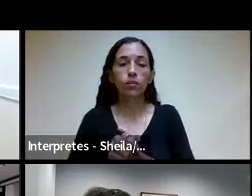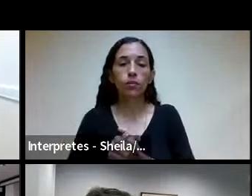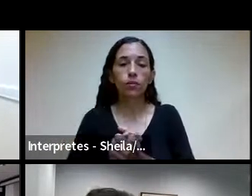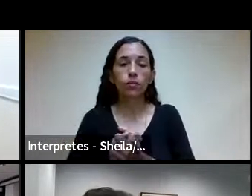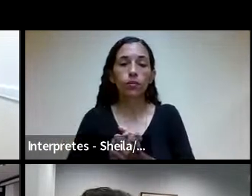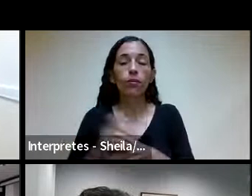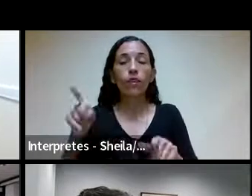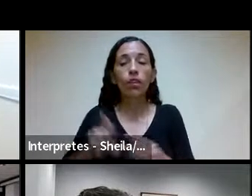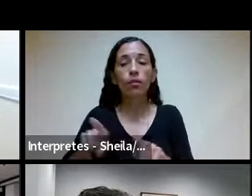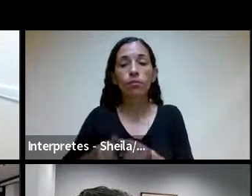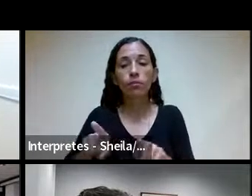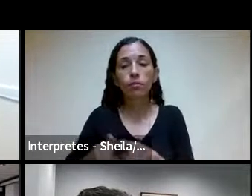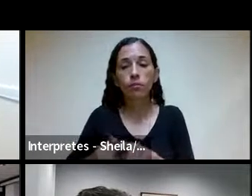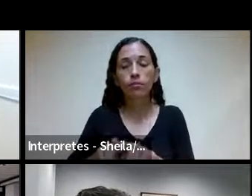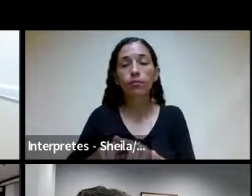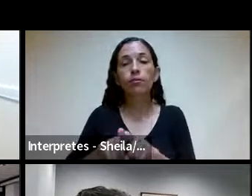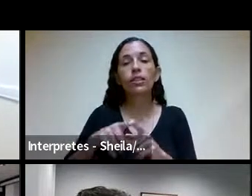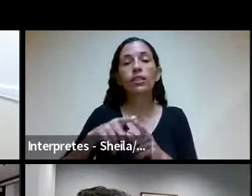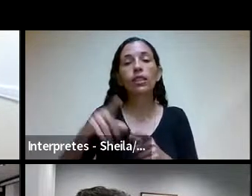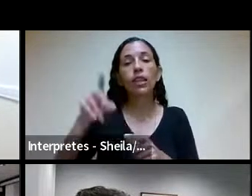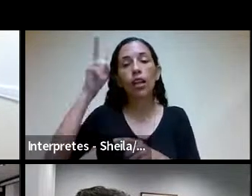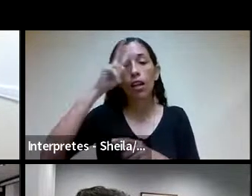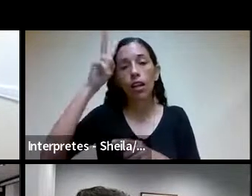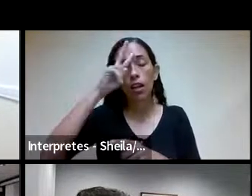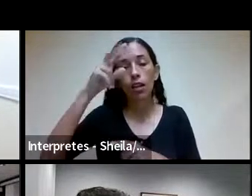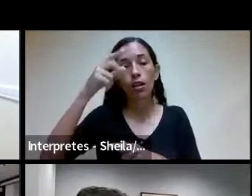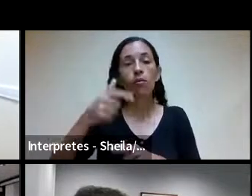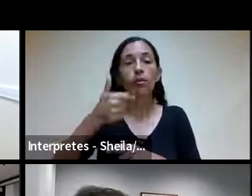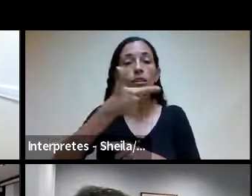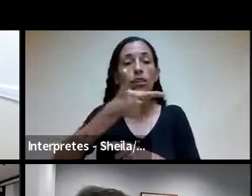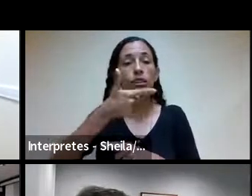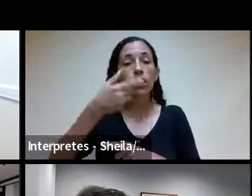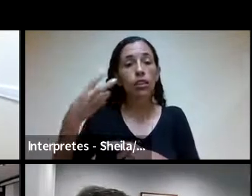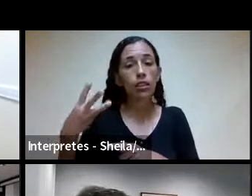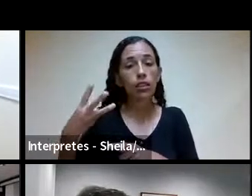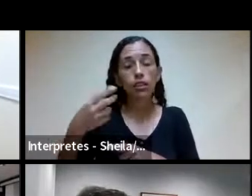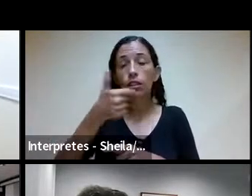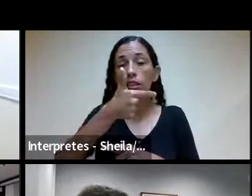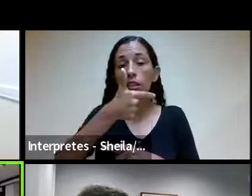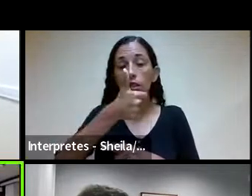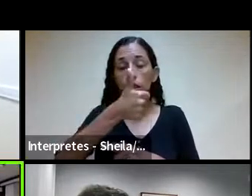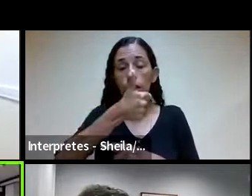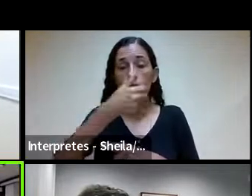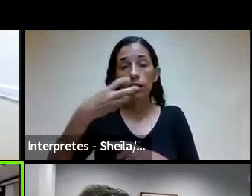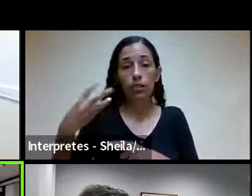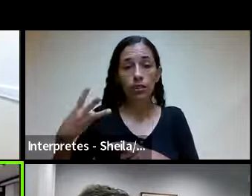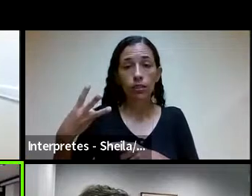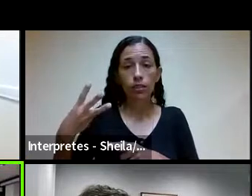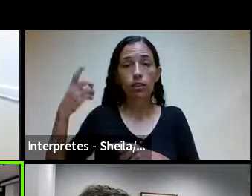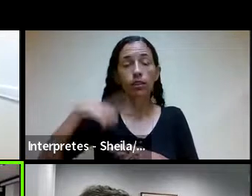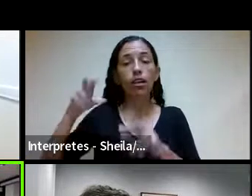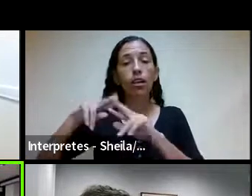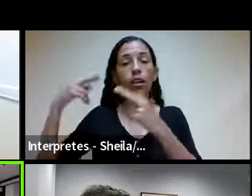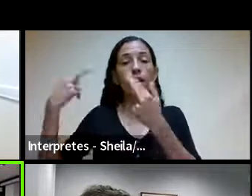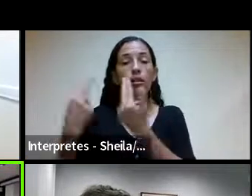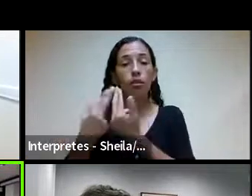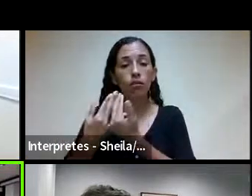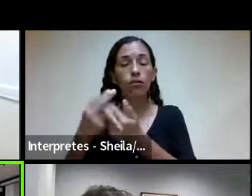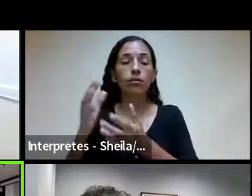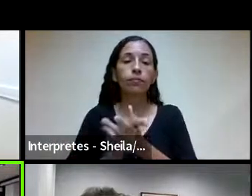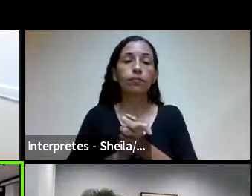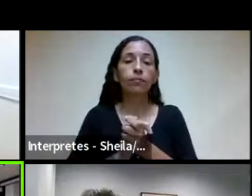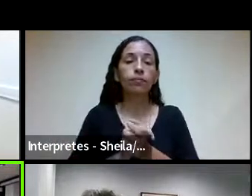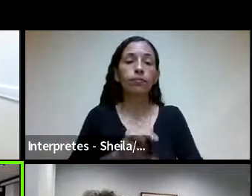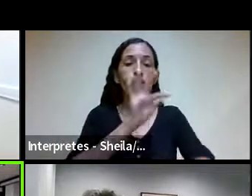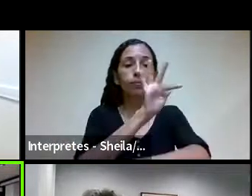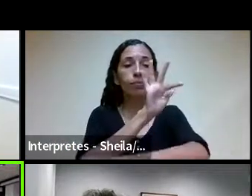horas, aí no Centro Operacional, estarei presente. Então, somente, senhor presidente, muito obrigado. Muito obrigado também, doutor Geraldo. Doutora